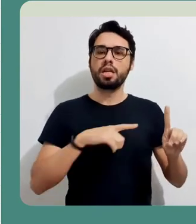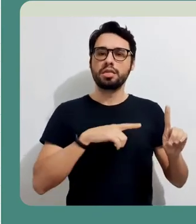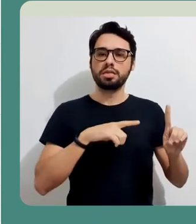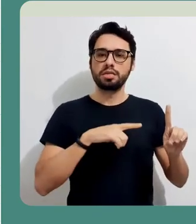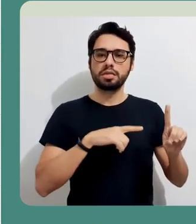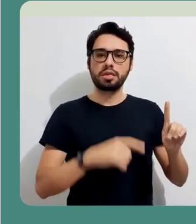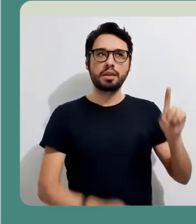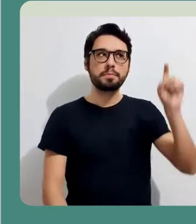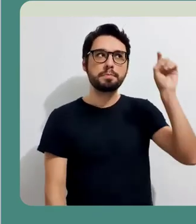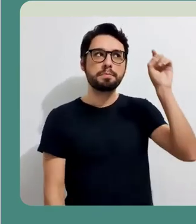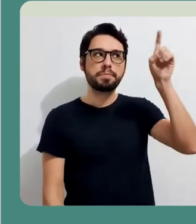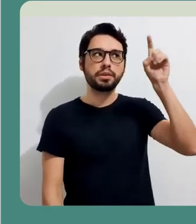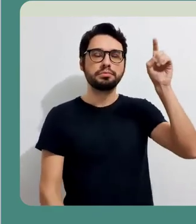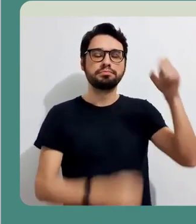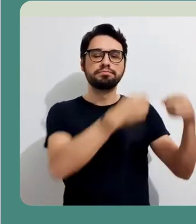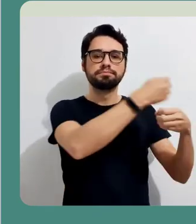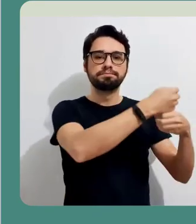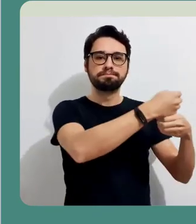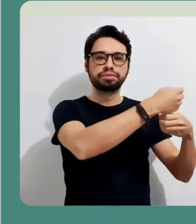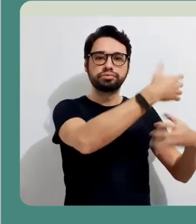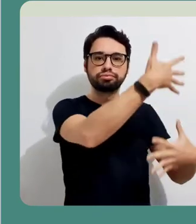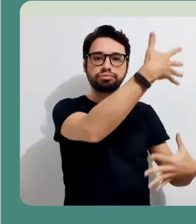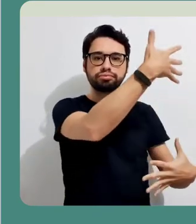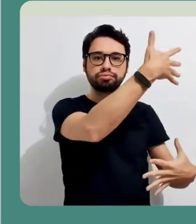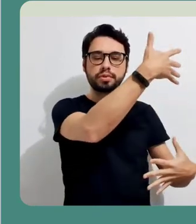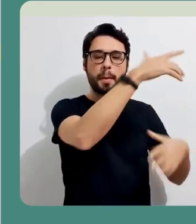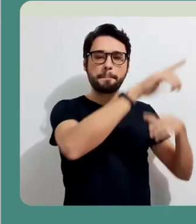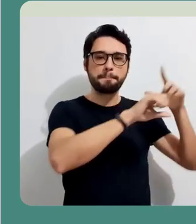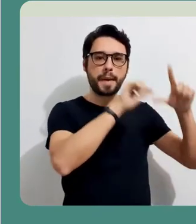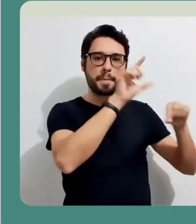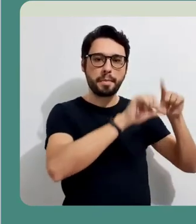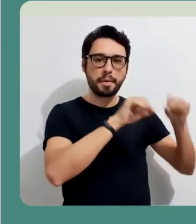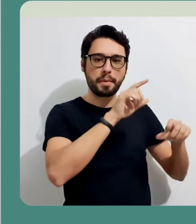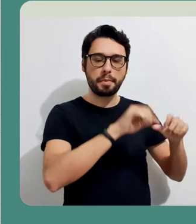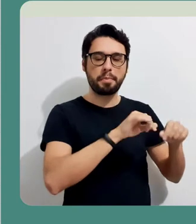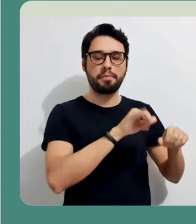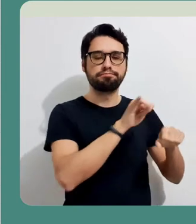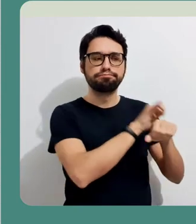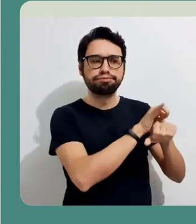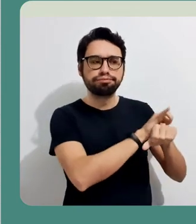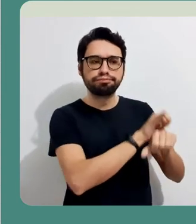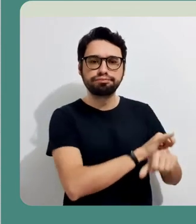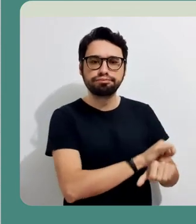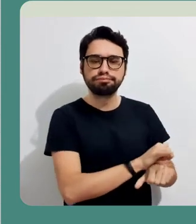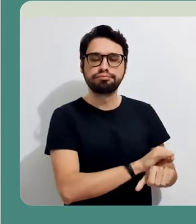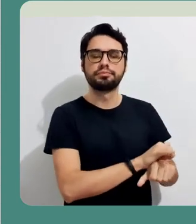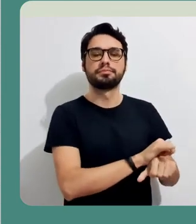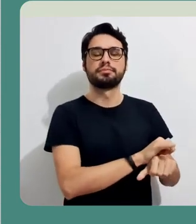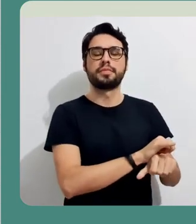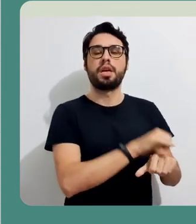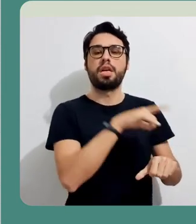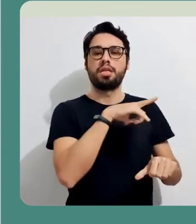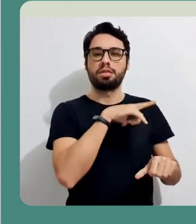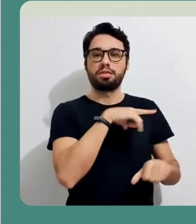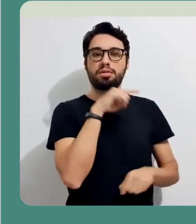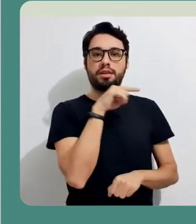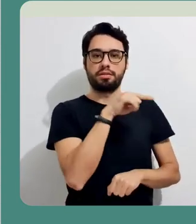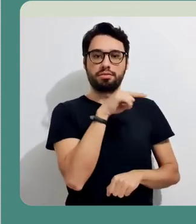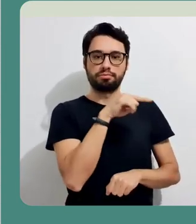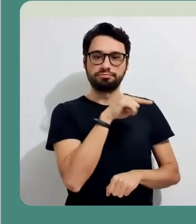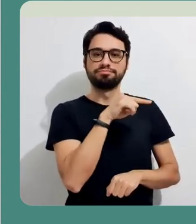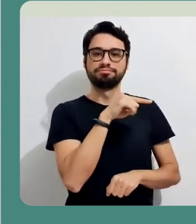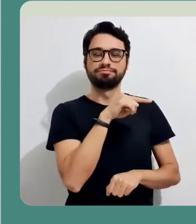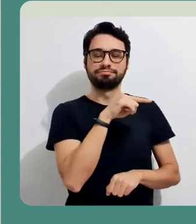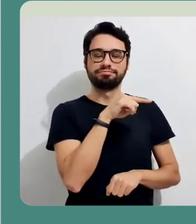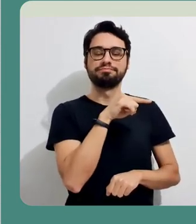clicando aqui nesta seta direcional Então a gente tem aqui uma série de opções todas as aplicações que podem ser